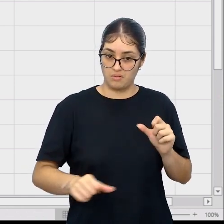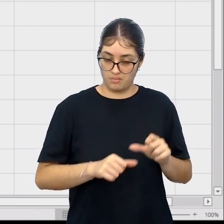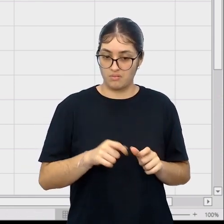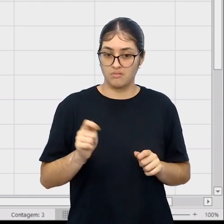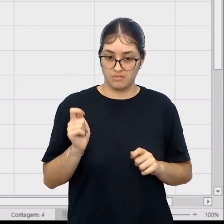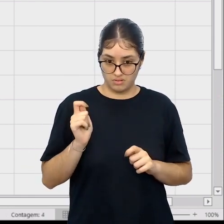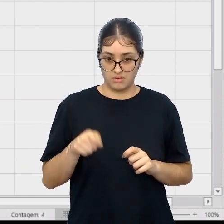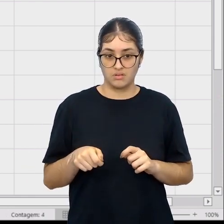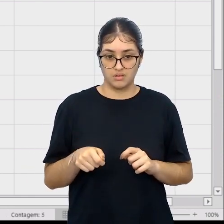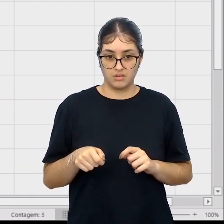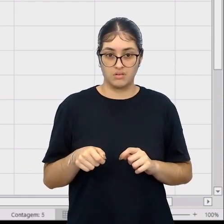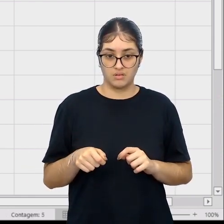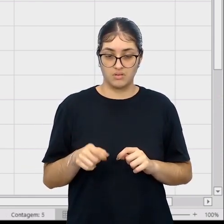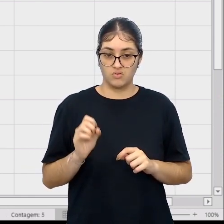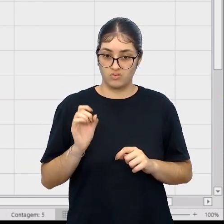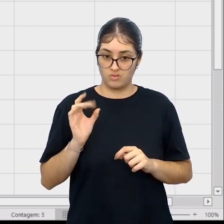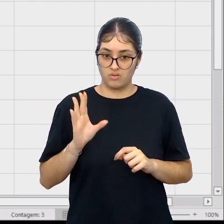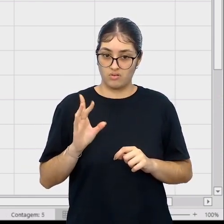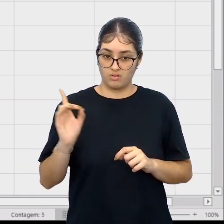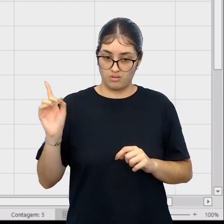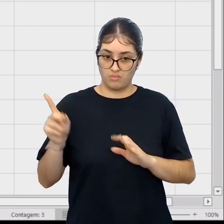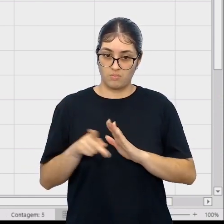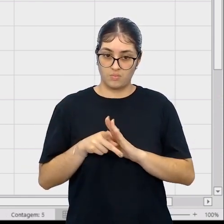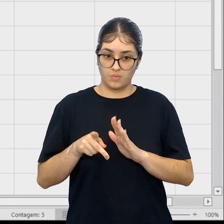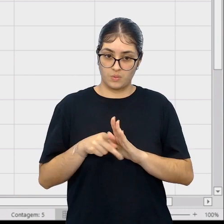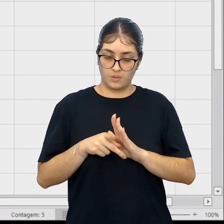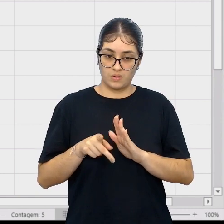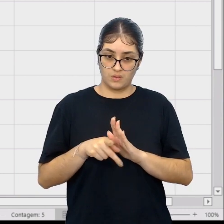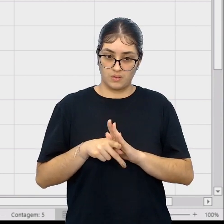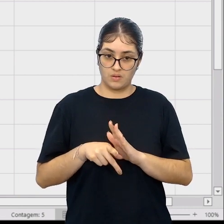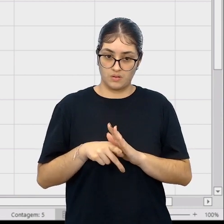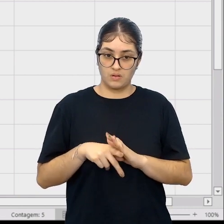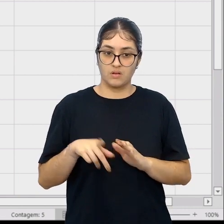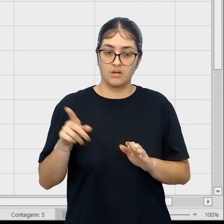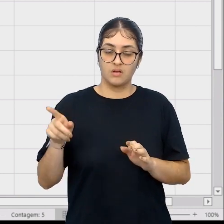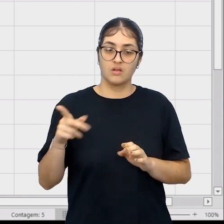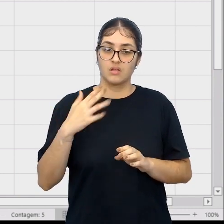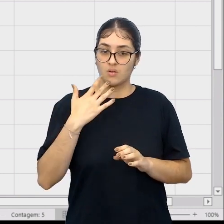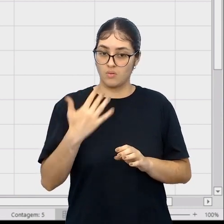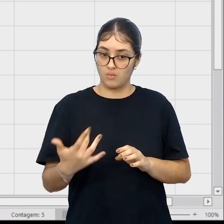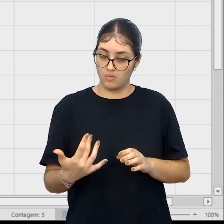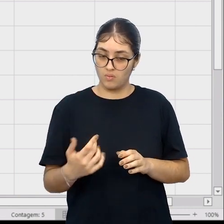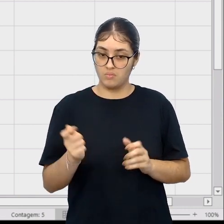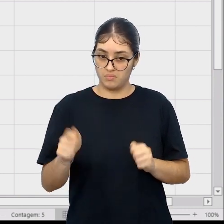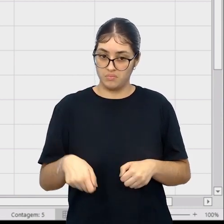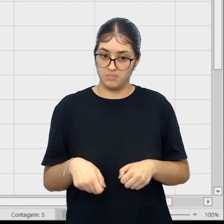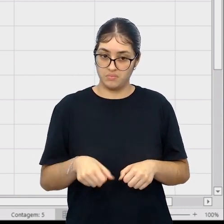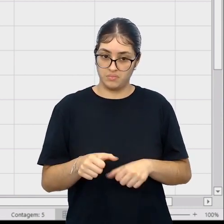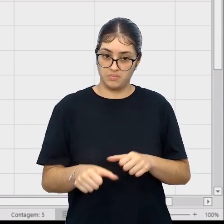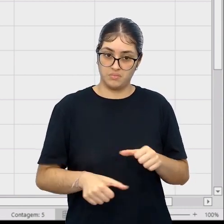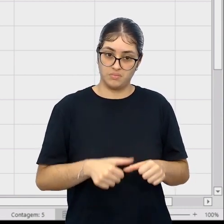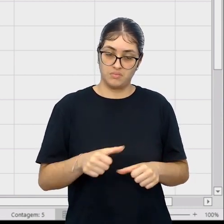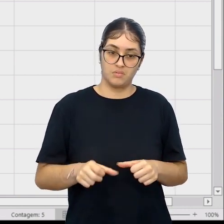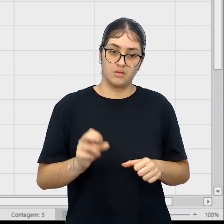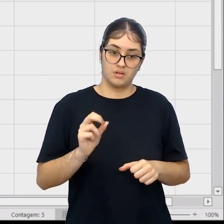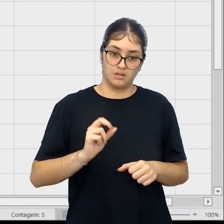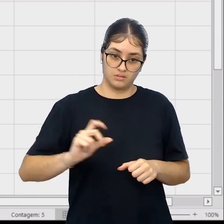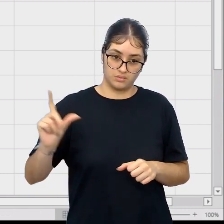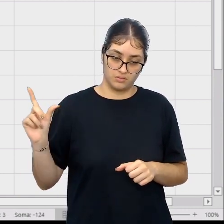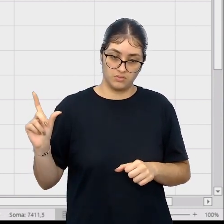Pode, tabela Posso é fazer, sua. tipo, aqui em cima, seleciono e mudo a cor aqui na latinha de tinta? Sim. Posso pôr um azulzinho claro aqui